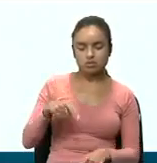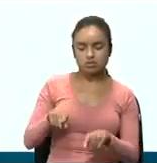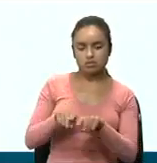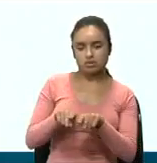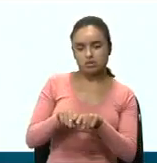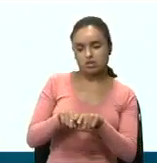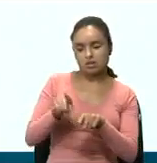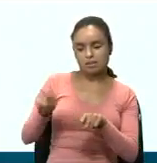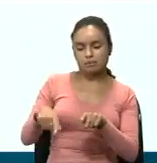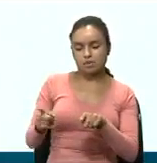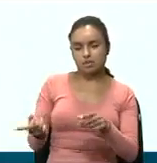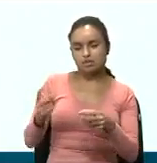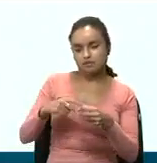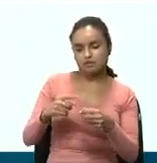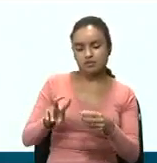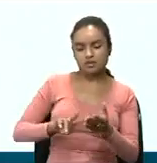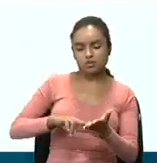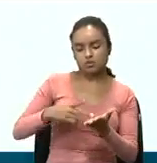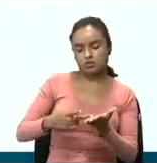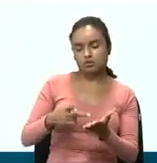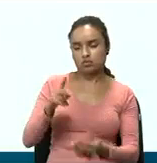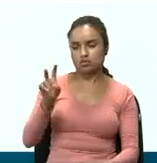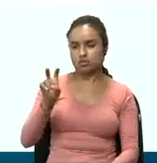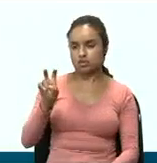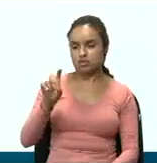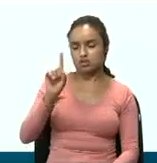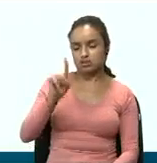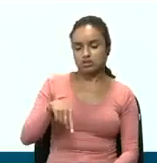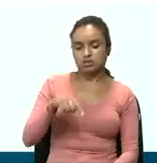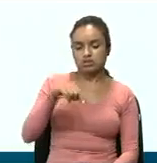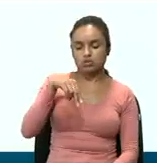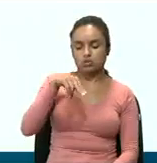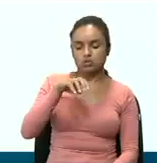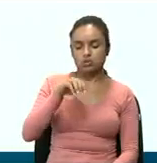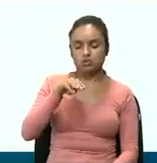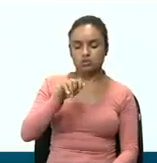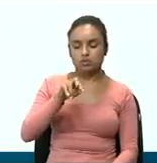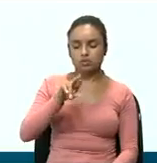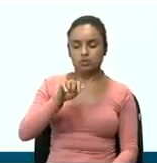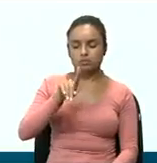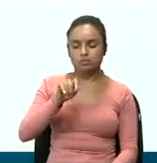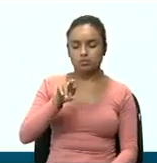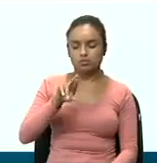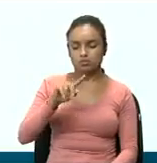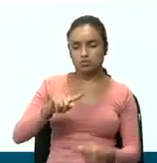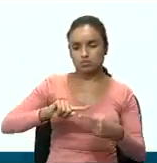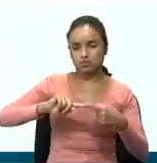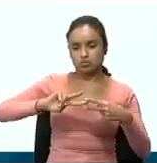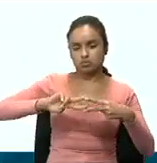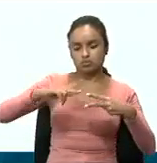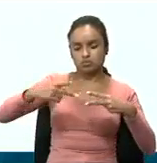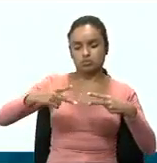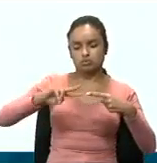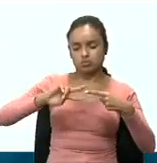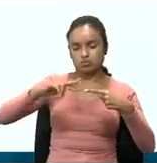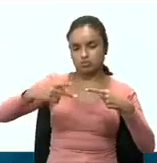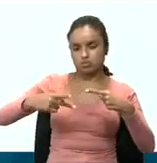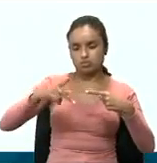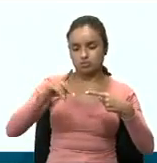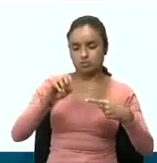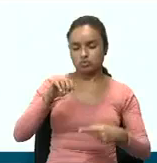Então, 5 se transforma em numerador e o 3 em denominador. 1 que